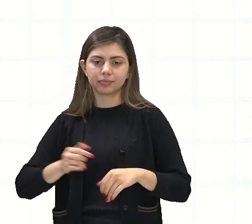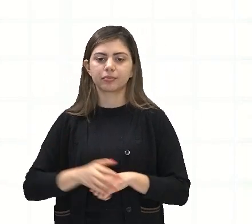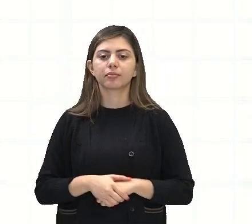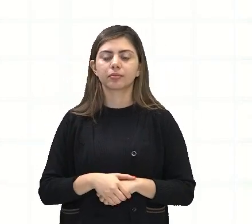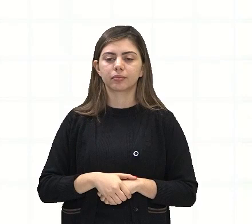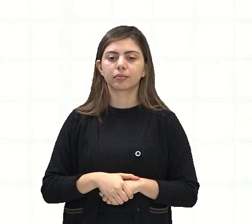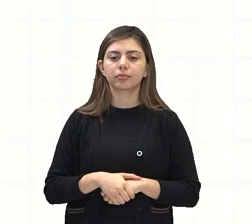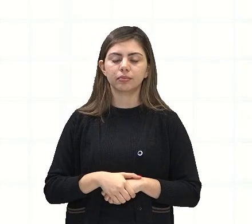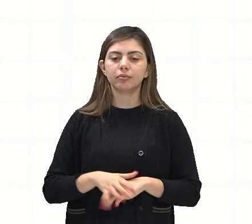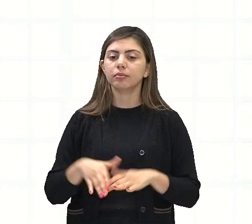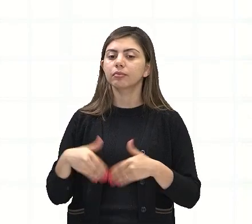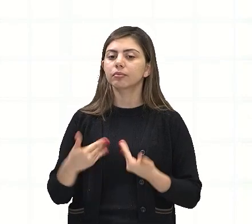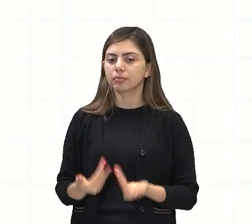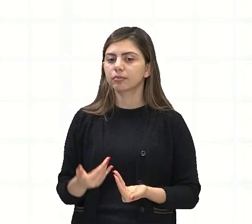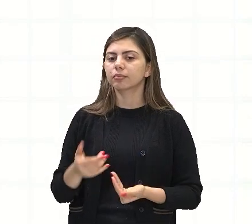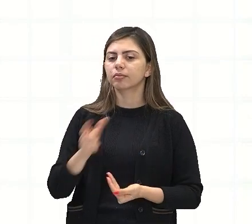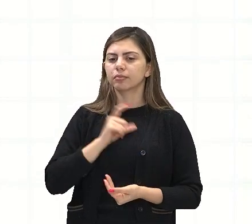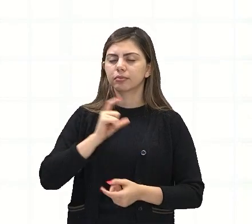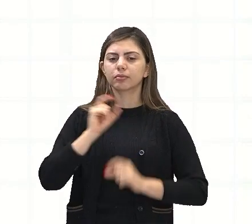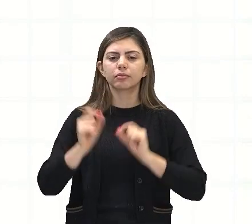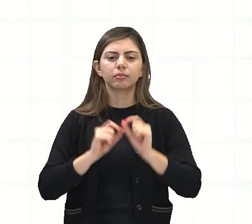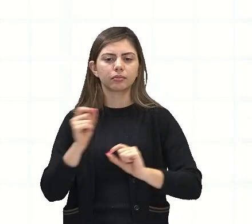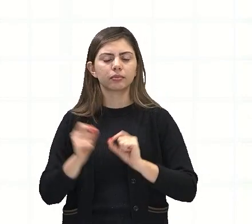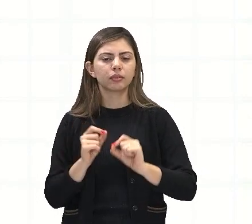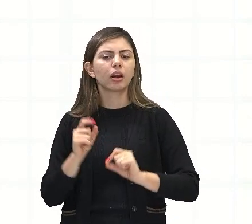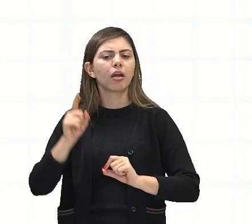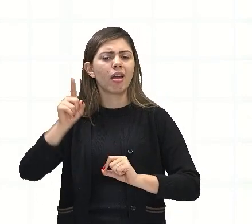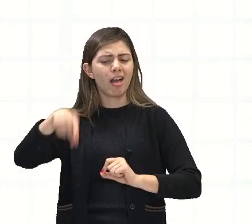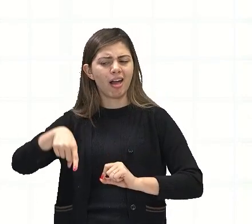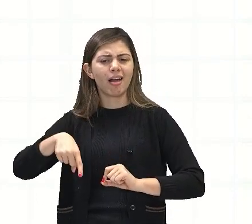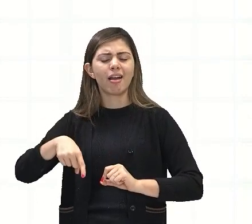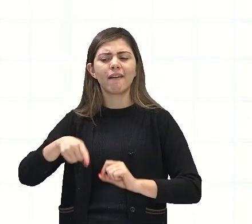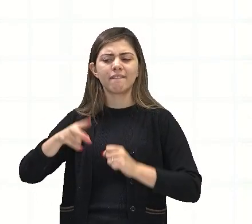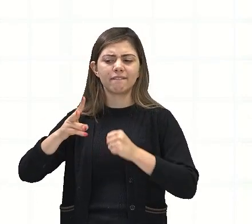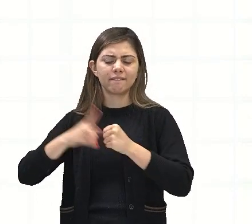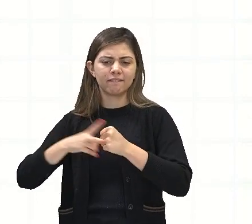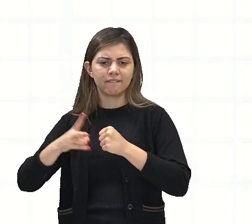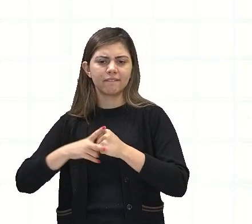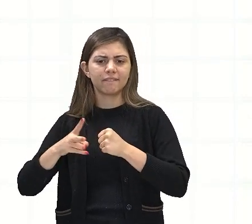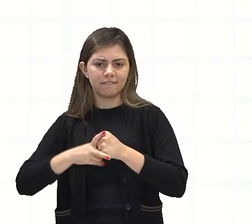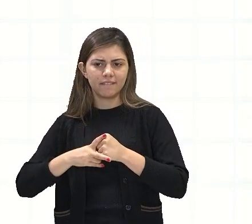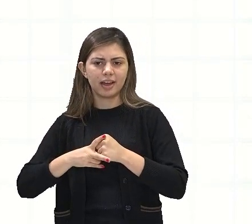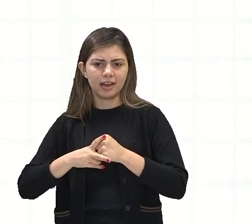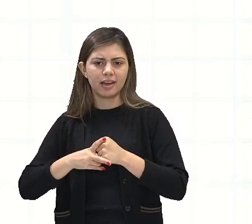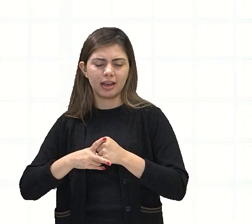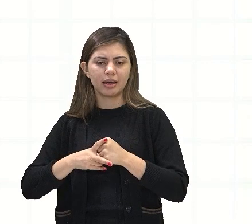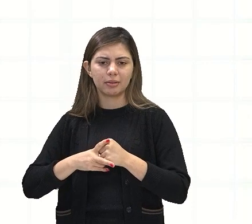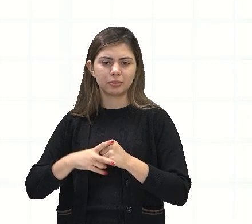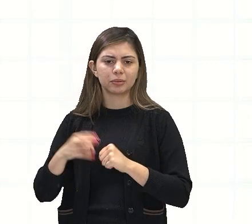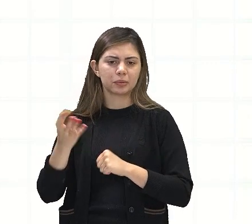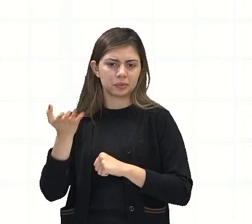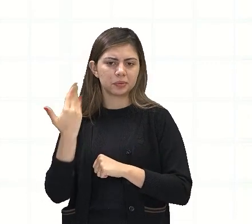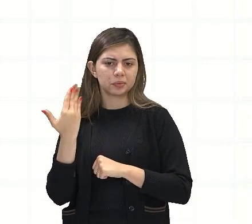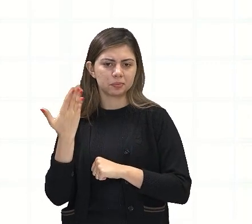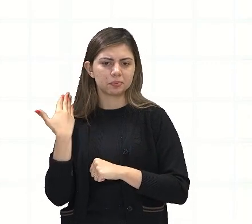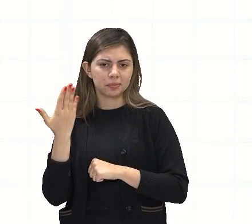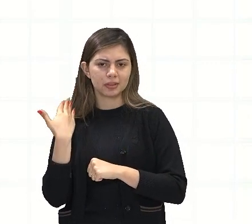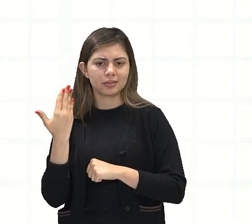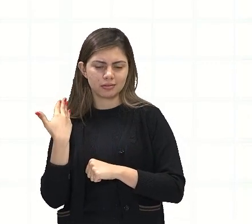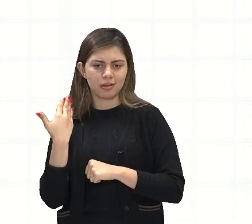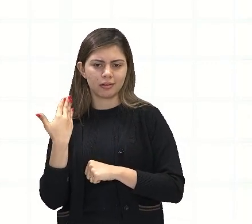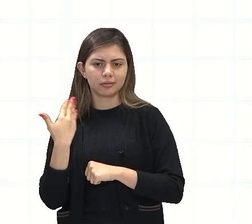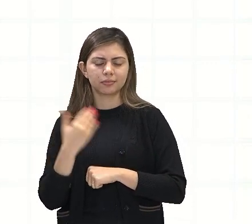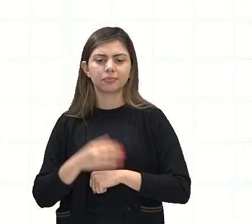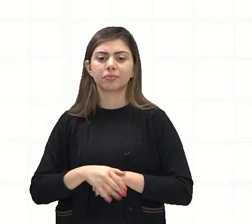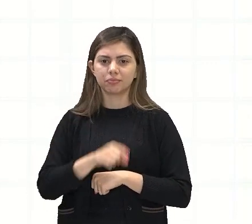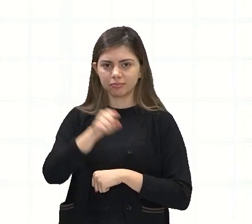geralmente há a predominância, existe o predomínio dos verbos no pretérito imperfeito. Isso está claro